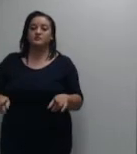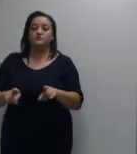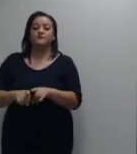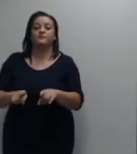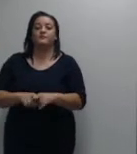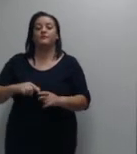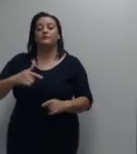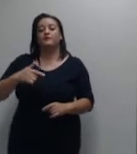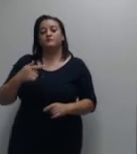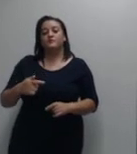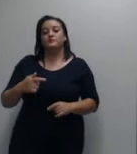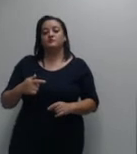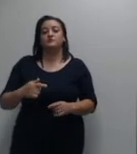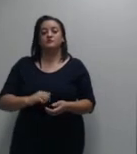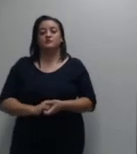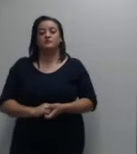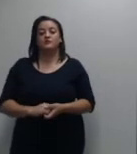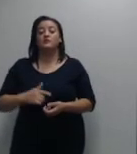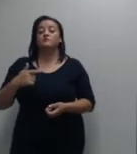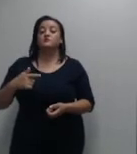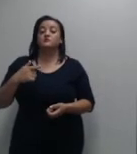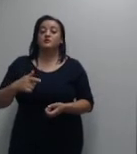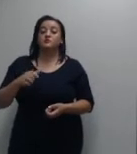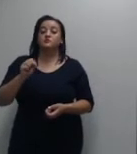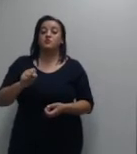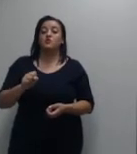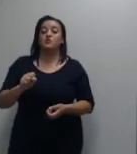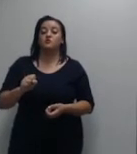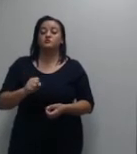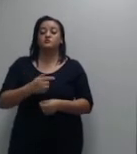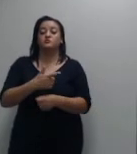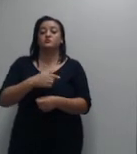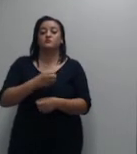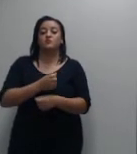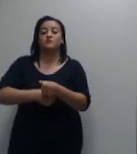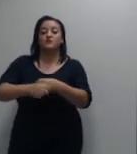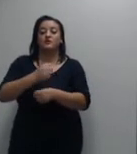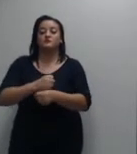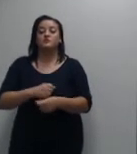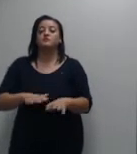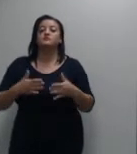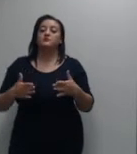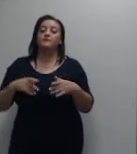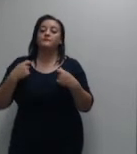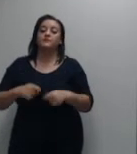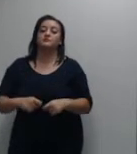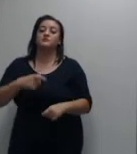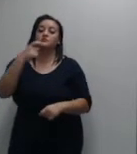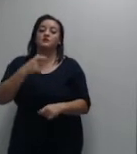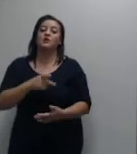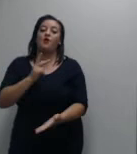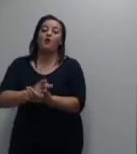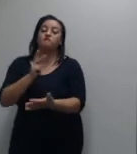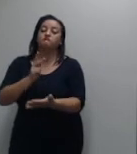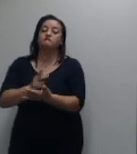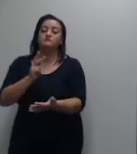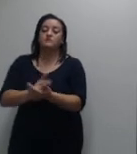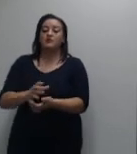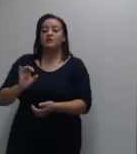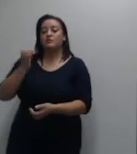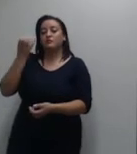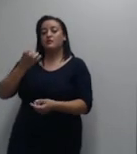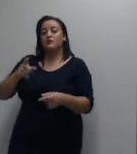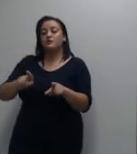27 de hoje 2782 1020 assim deve ser mantida com a decisão